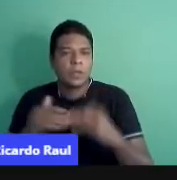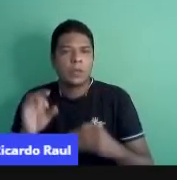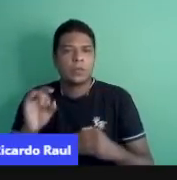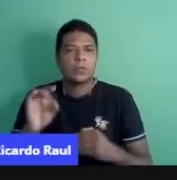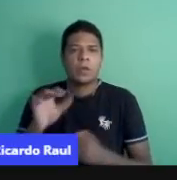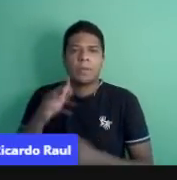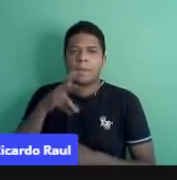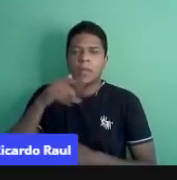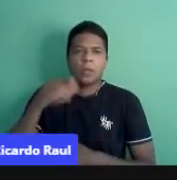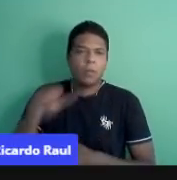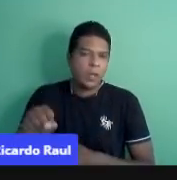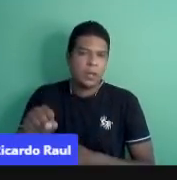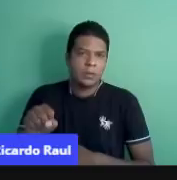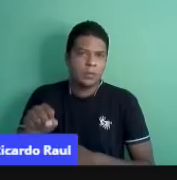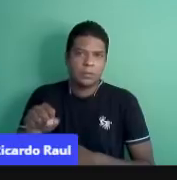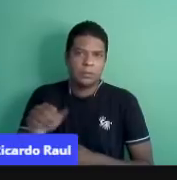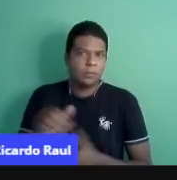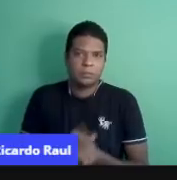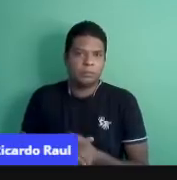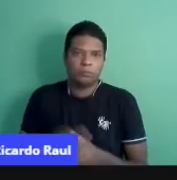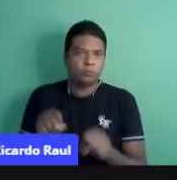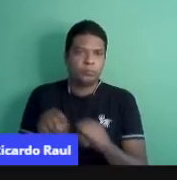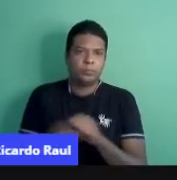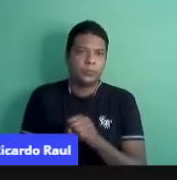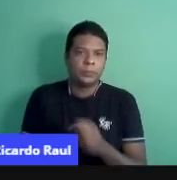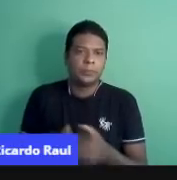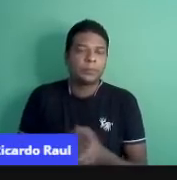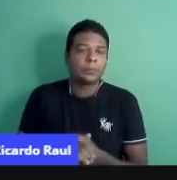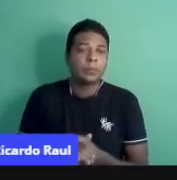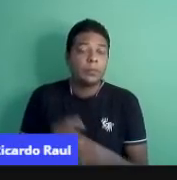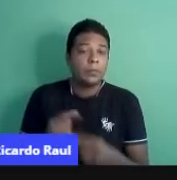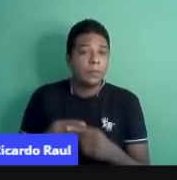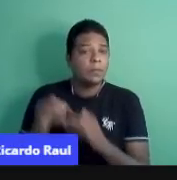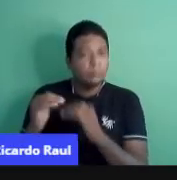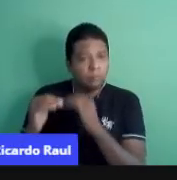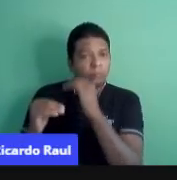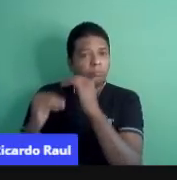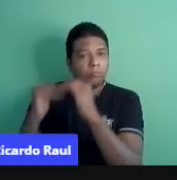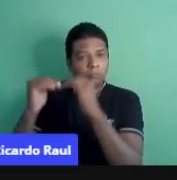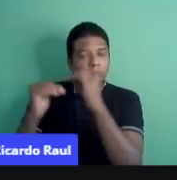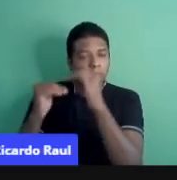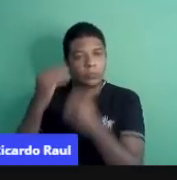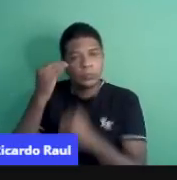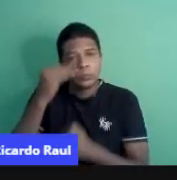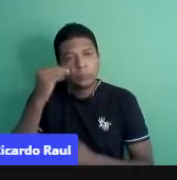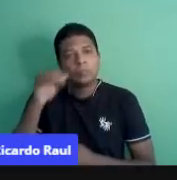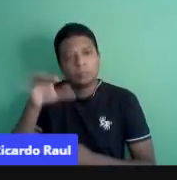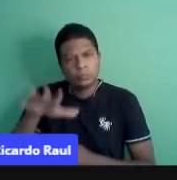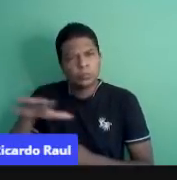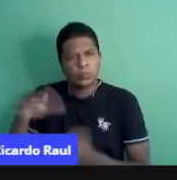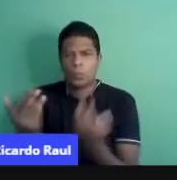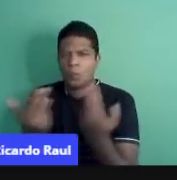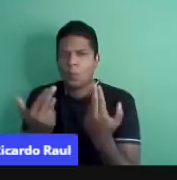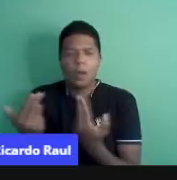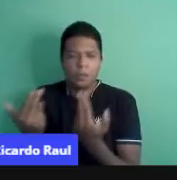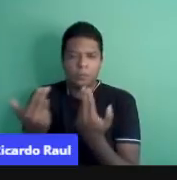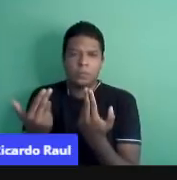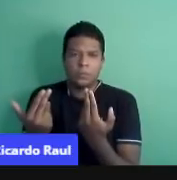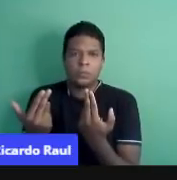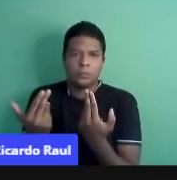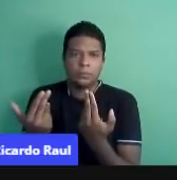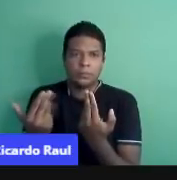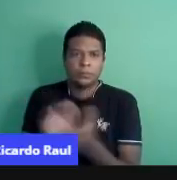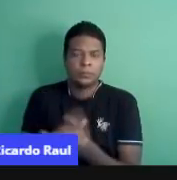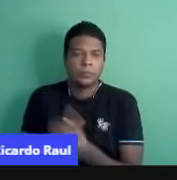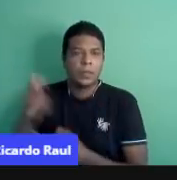Não, ela não vai ser prejudicada porque nós vamos desenvolver o campo de experiência da mesma forma. Lá no